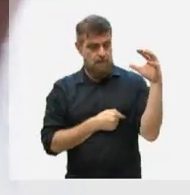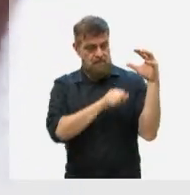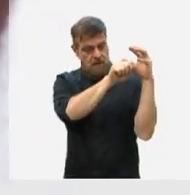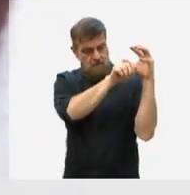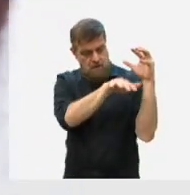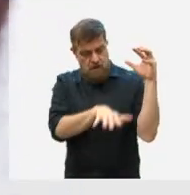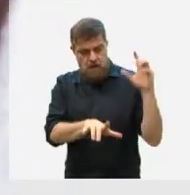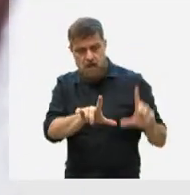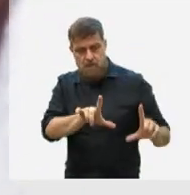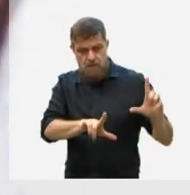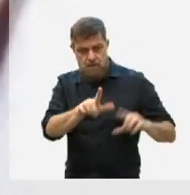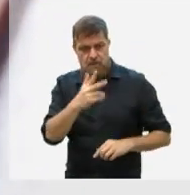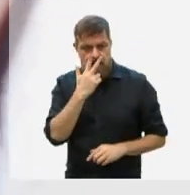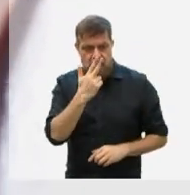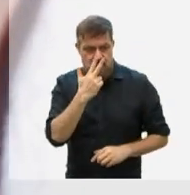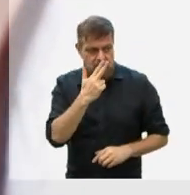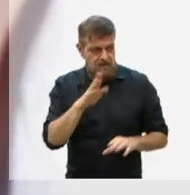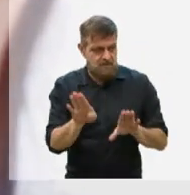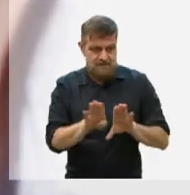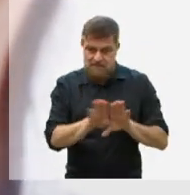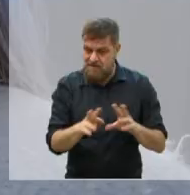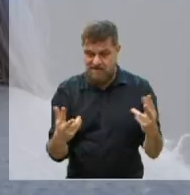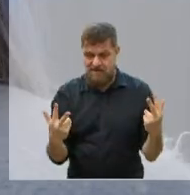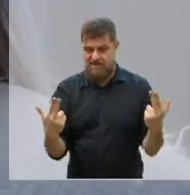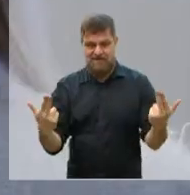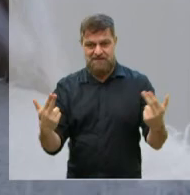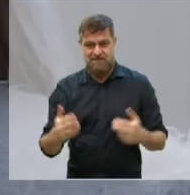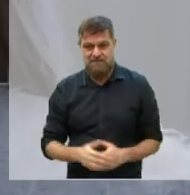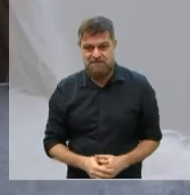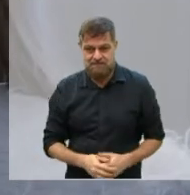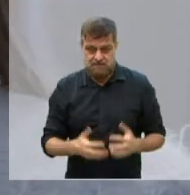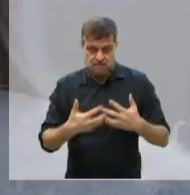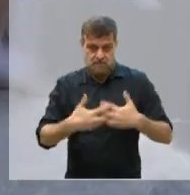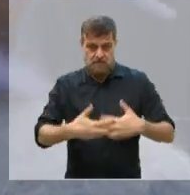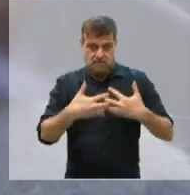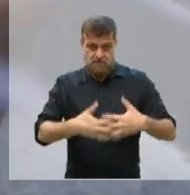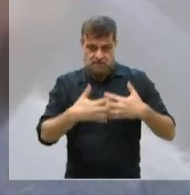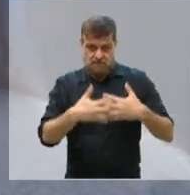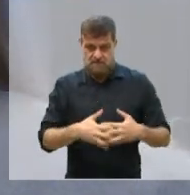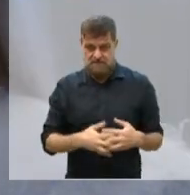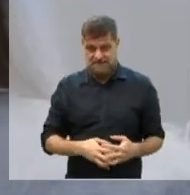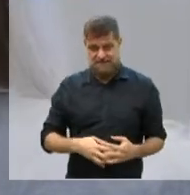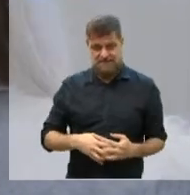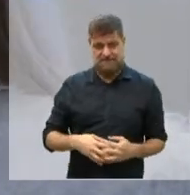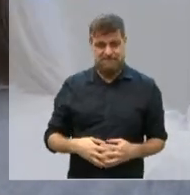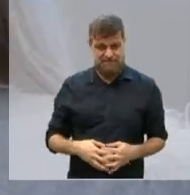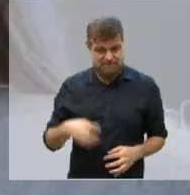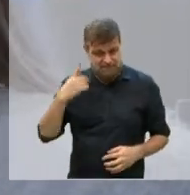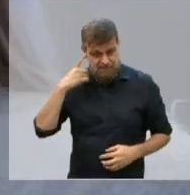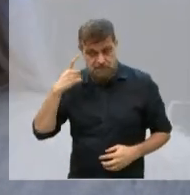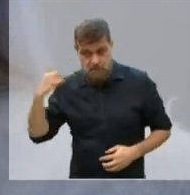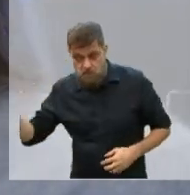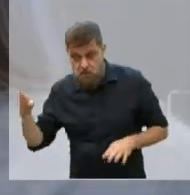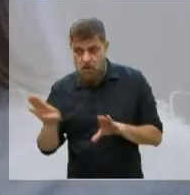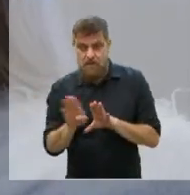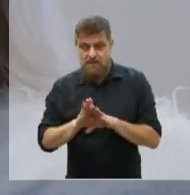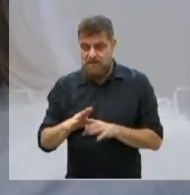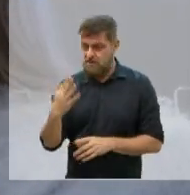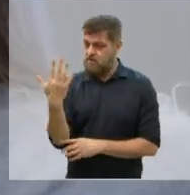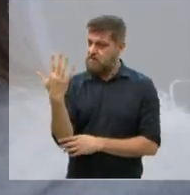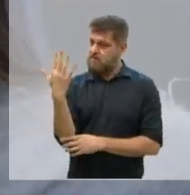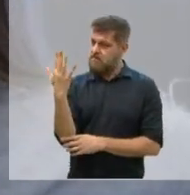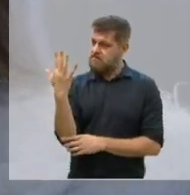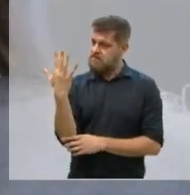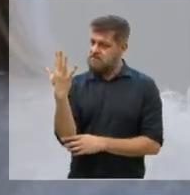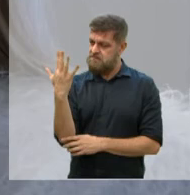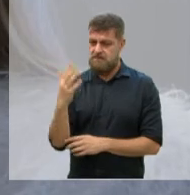parabólica, que também parece um espelho côncavo. E é assim que funciona a transmissão de ondas mecânicas aqui e de ondas luminosas no caso do espelho.